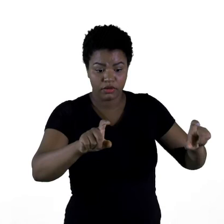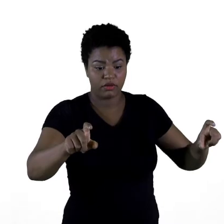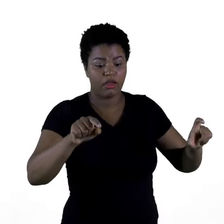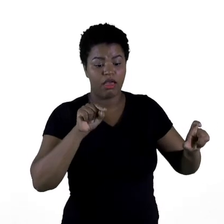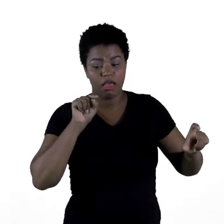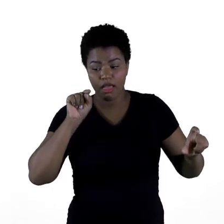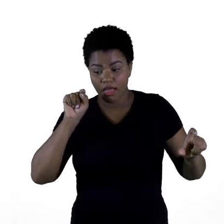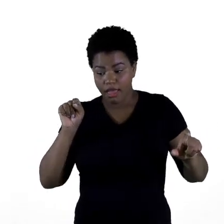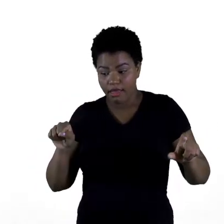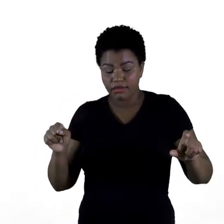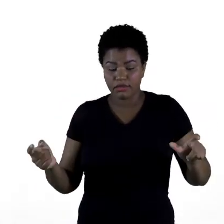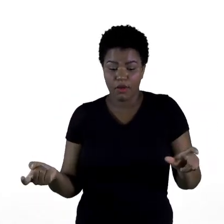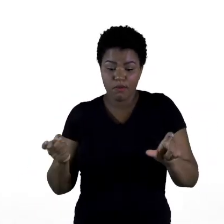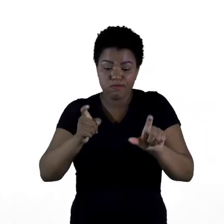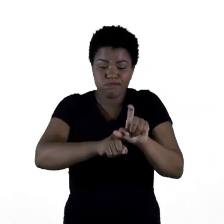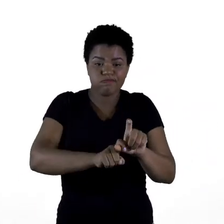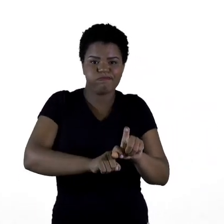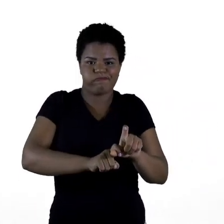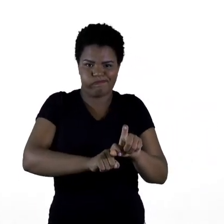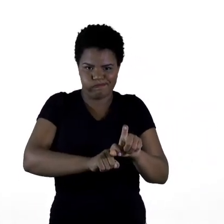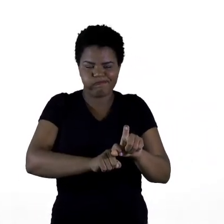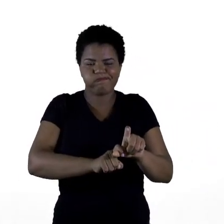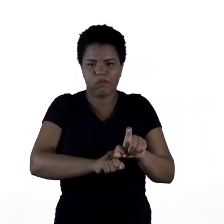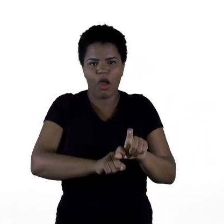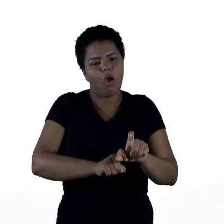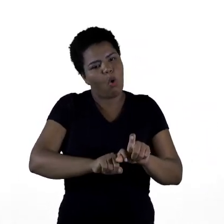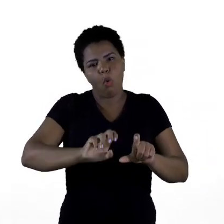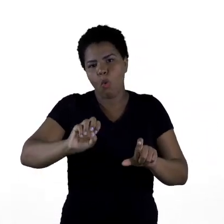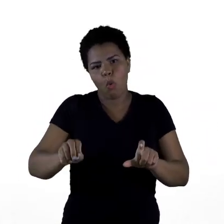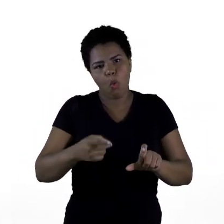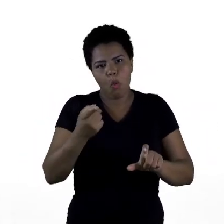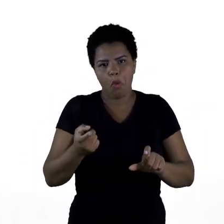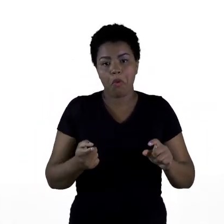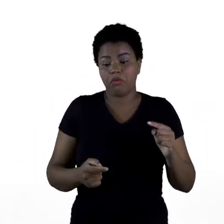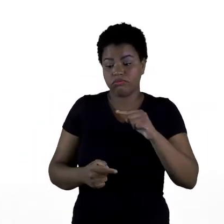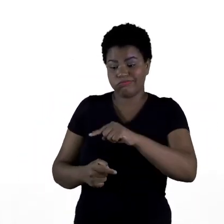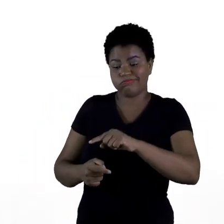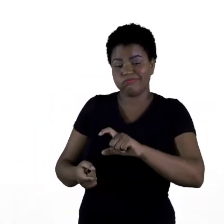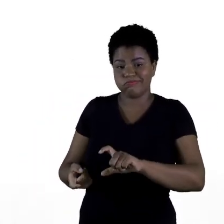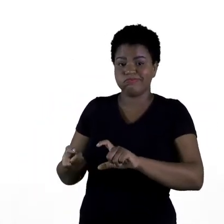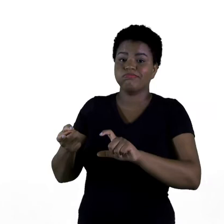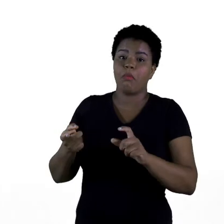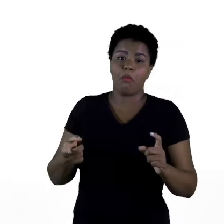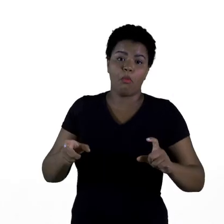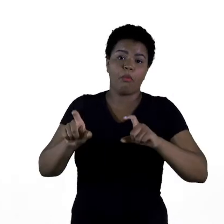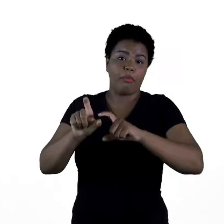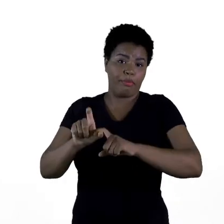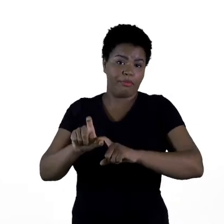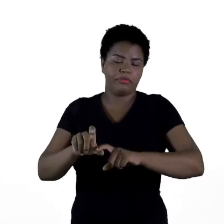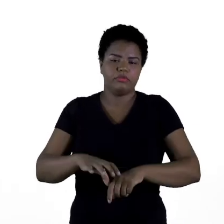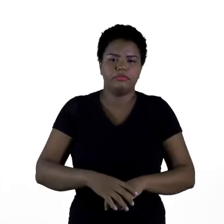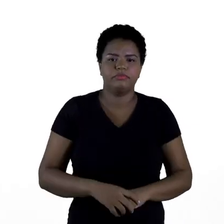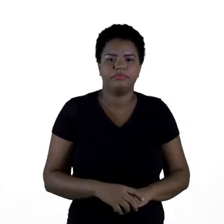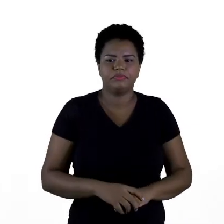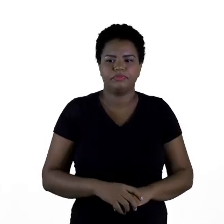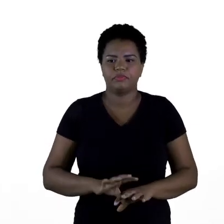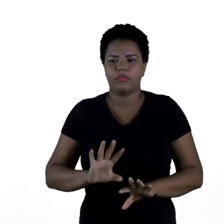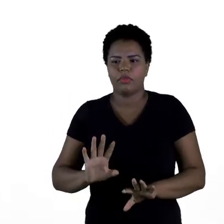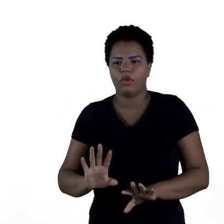da segunda. Vamos observar alguns exemplos aí. Nós temos as conjunções